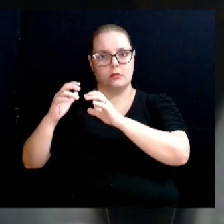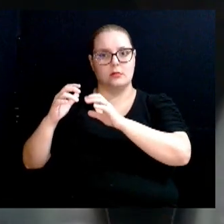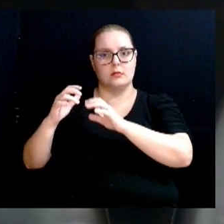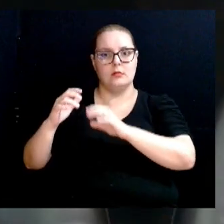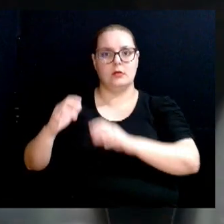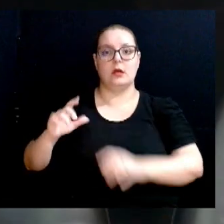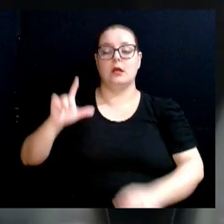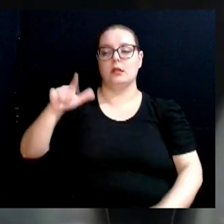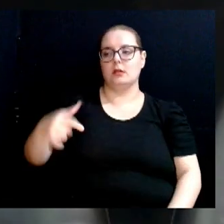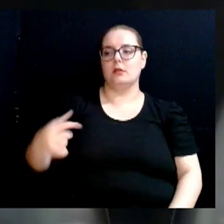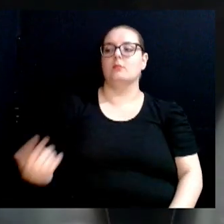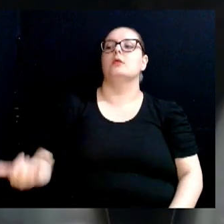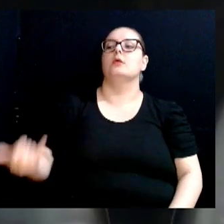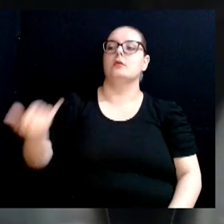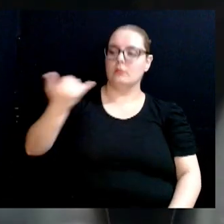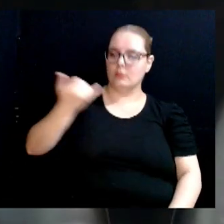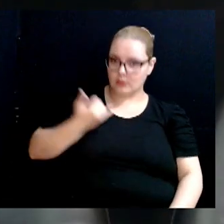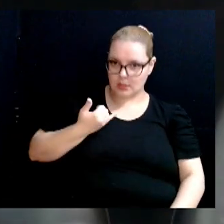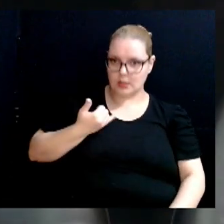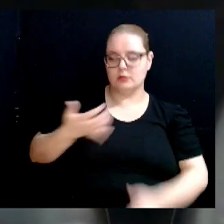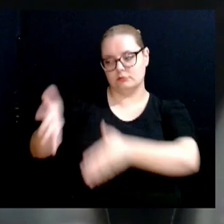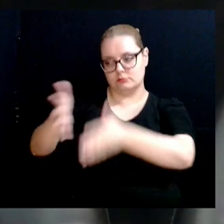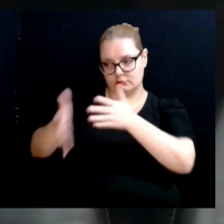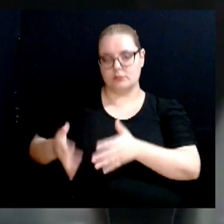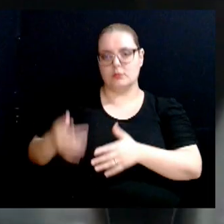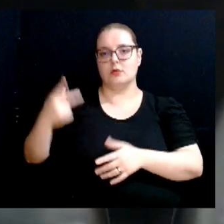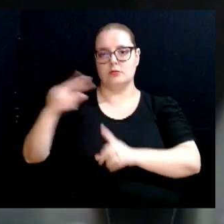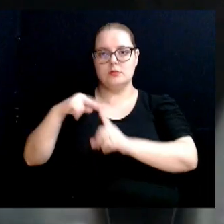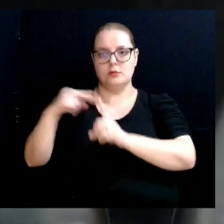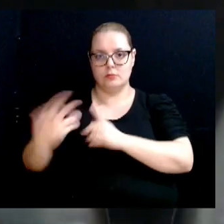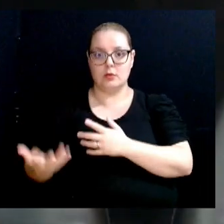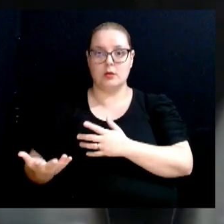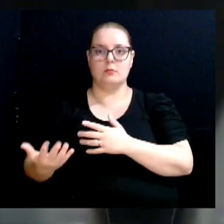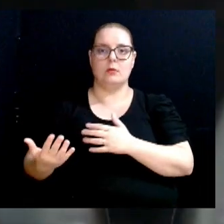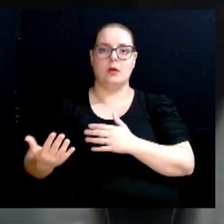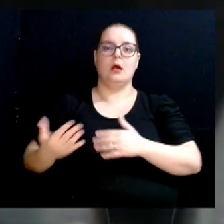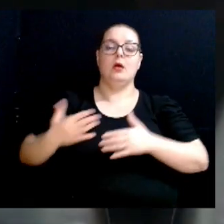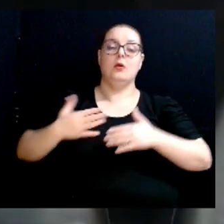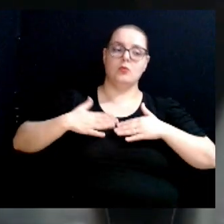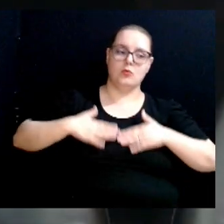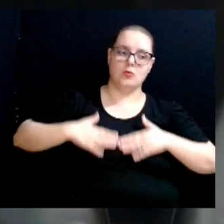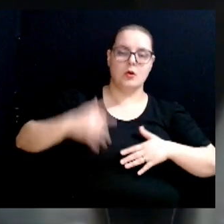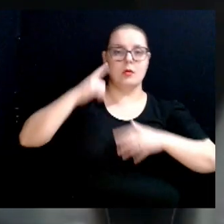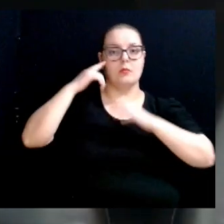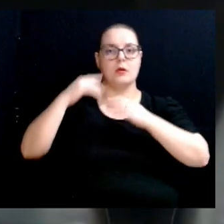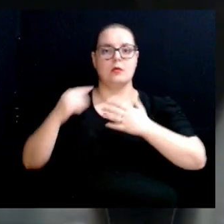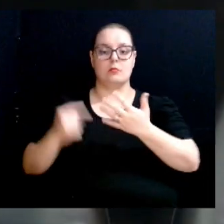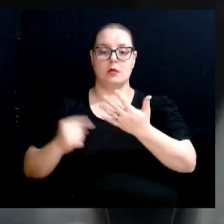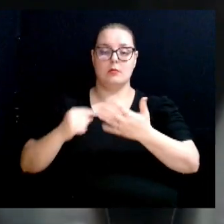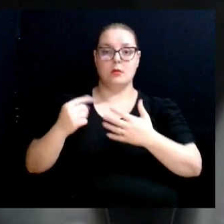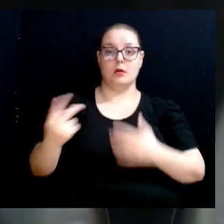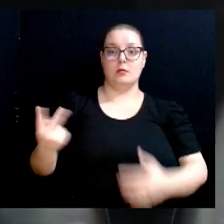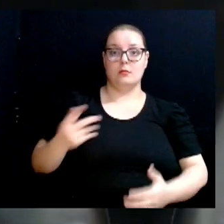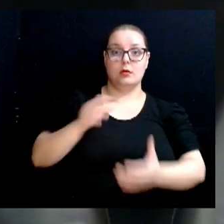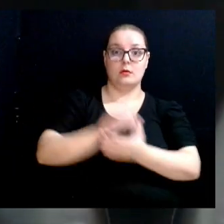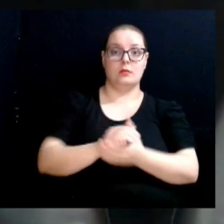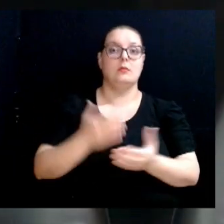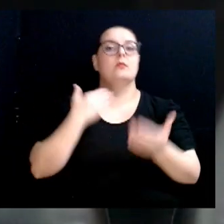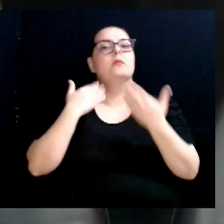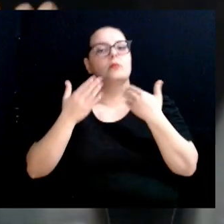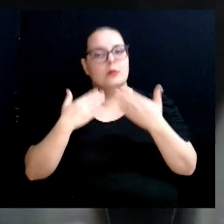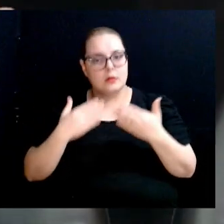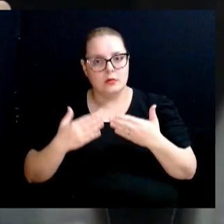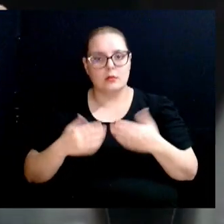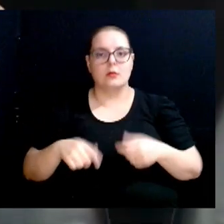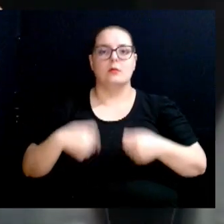vai colocando aí numa balança quais são os pontos de vista desses casais. O diálogo requer via de mão dupla.